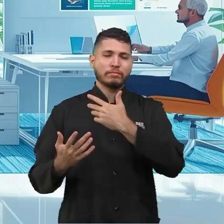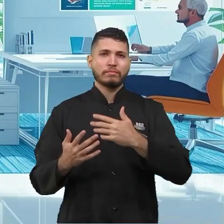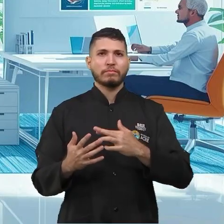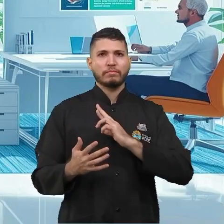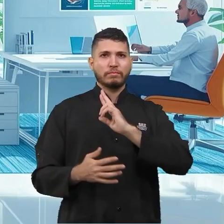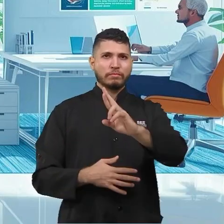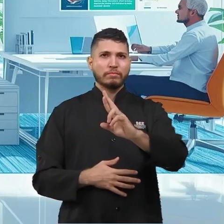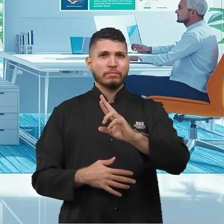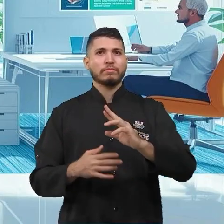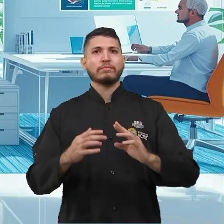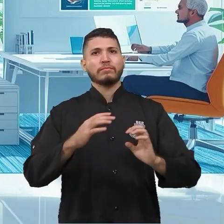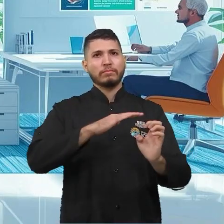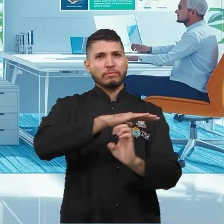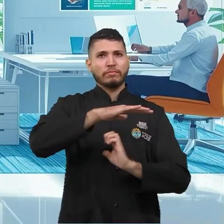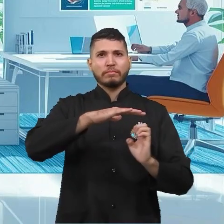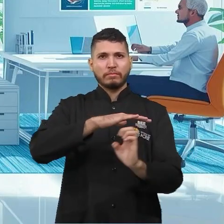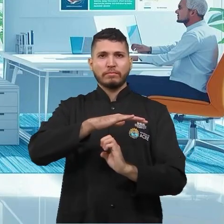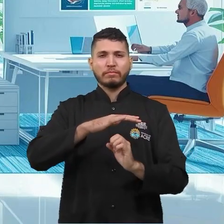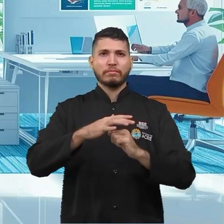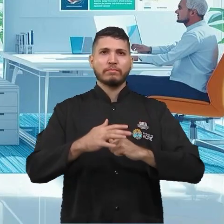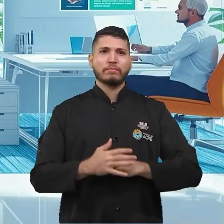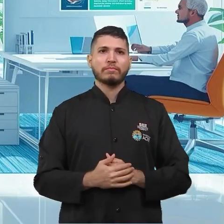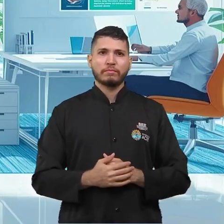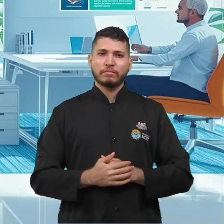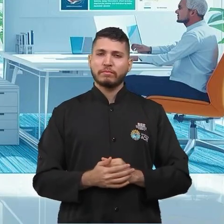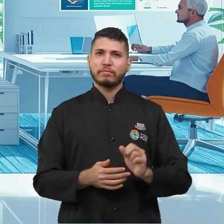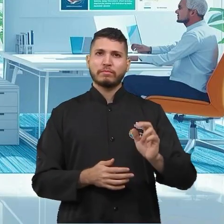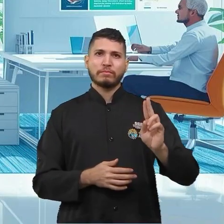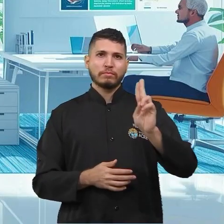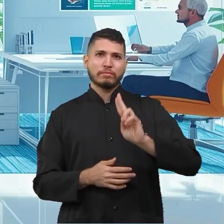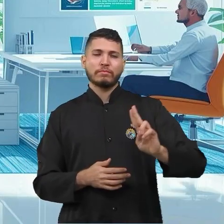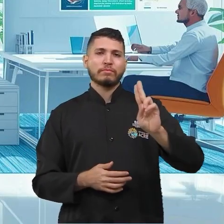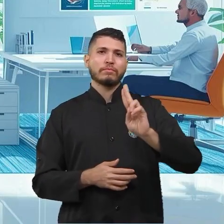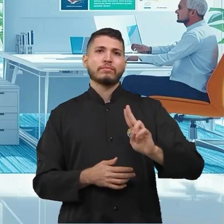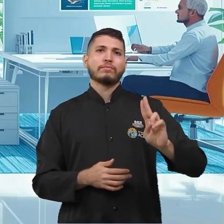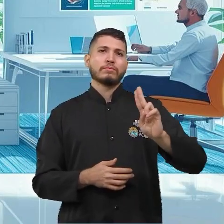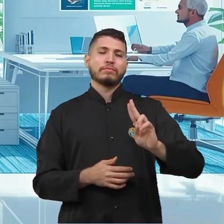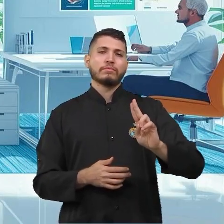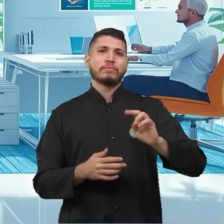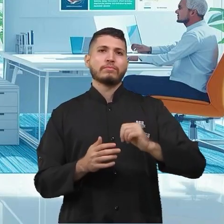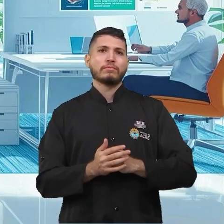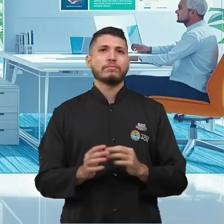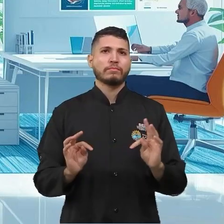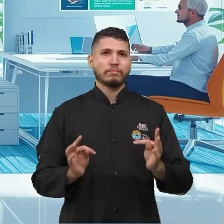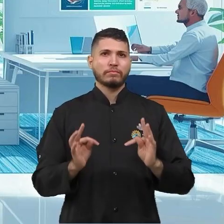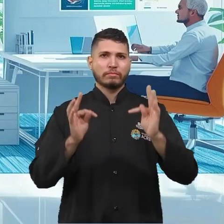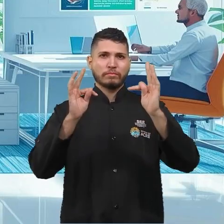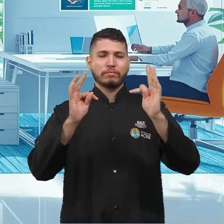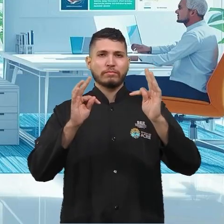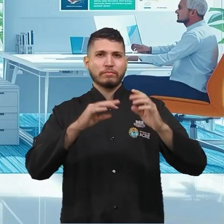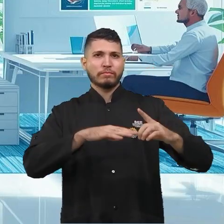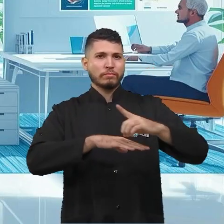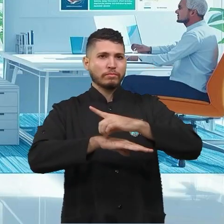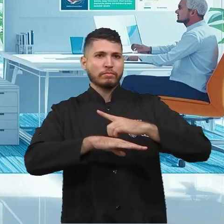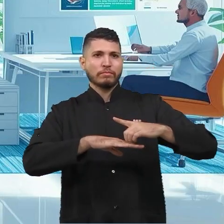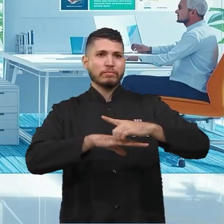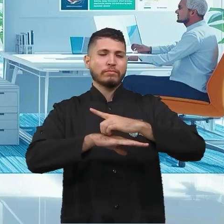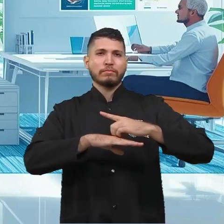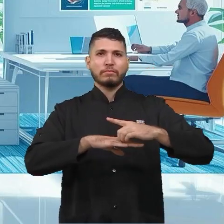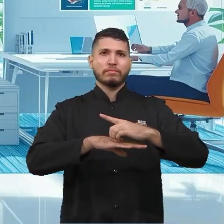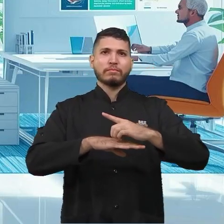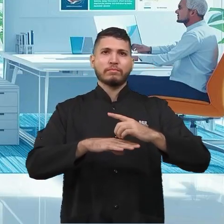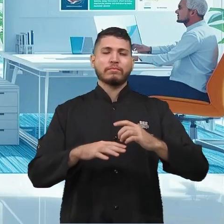está totalmente transformado pela questão aí do mundo digital. Então, tudo